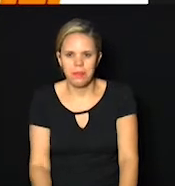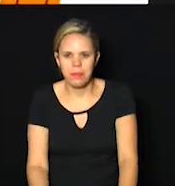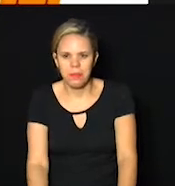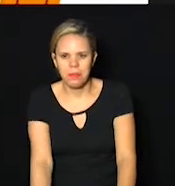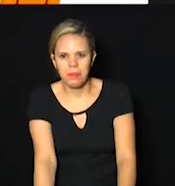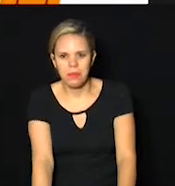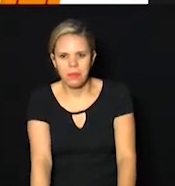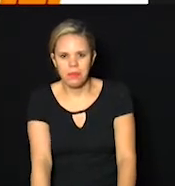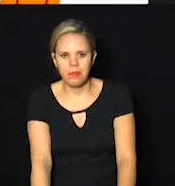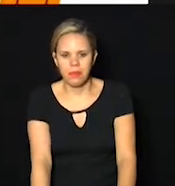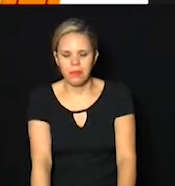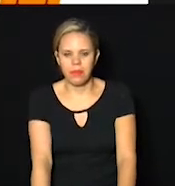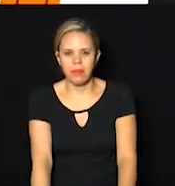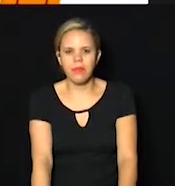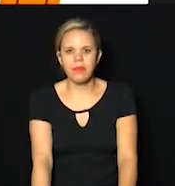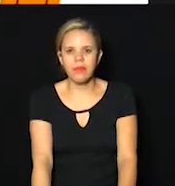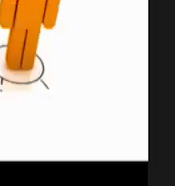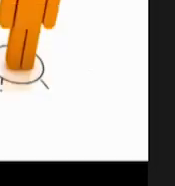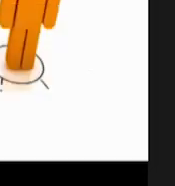Só um segundinho.